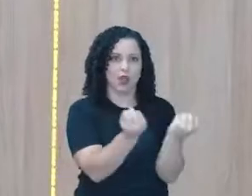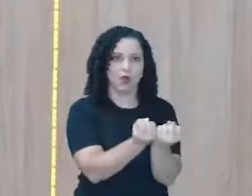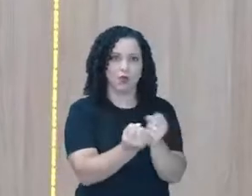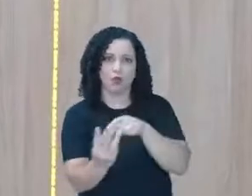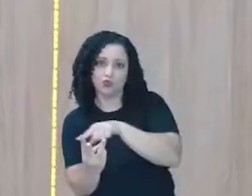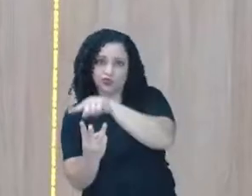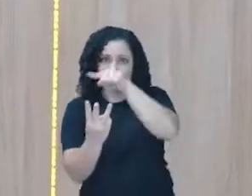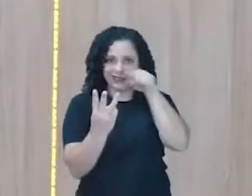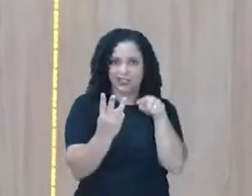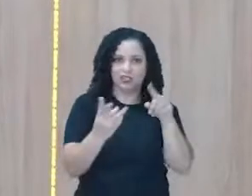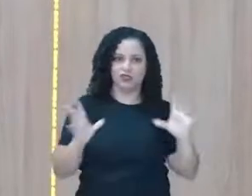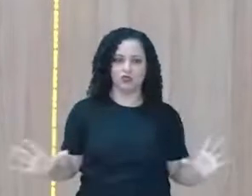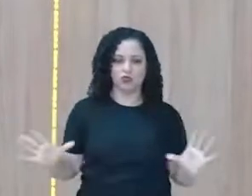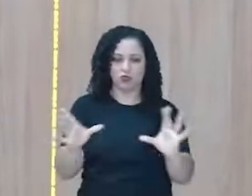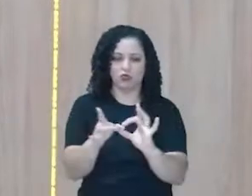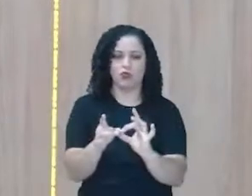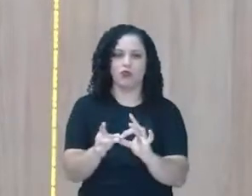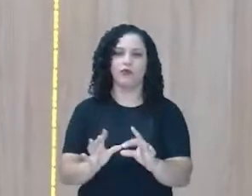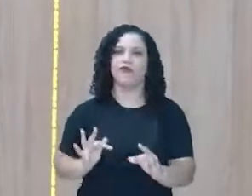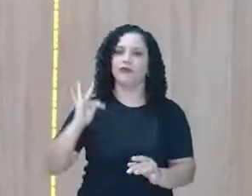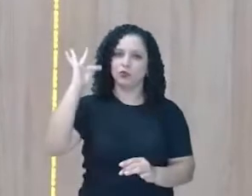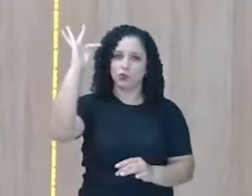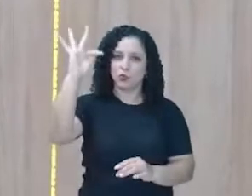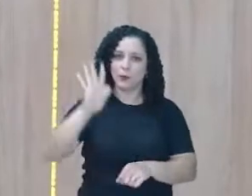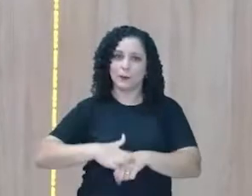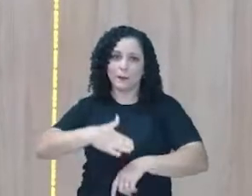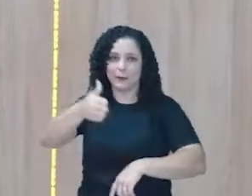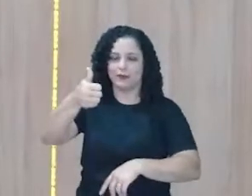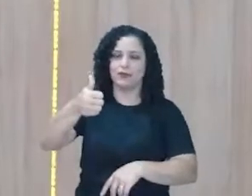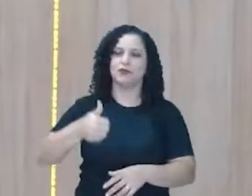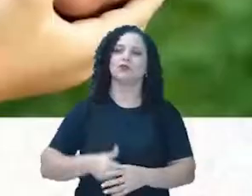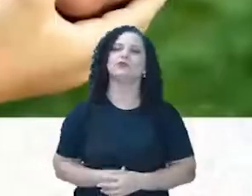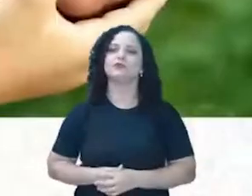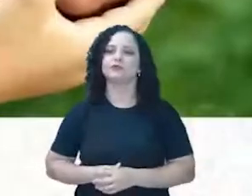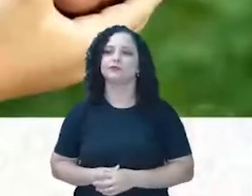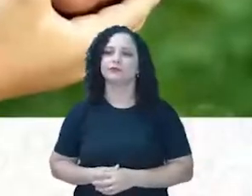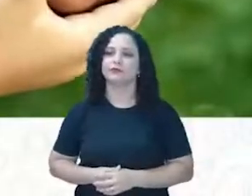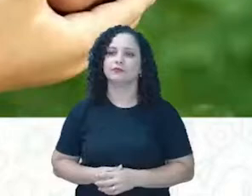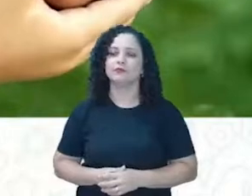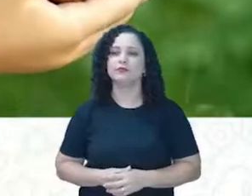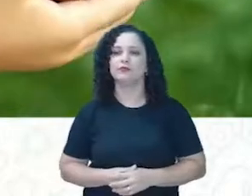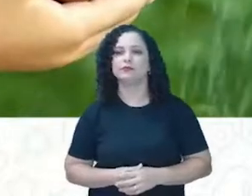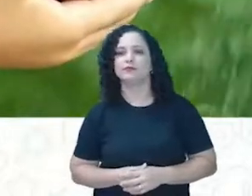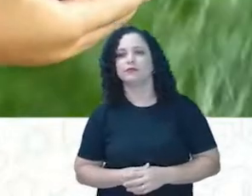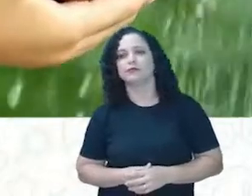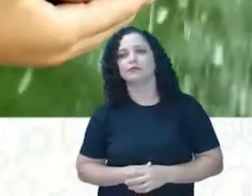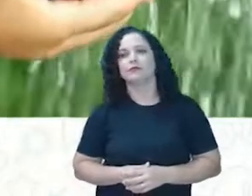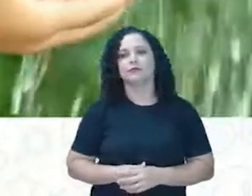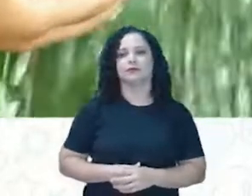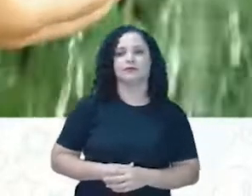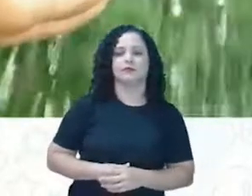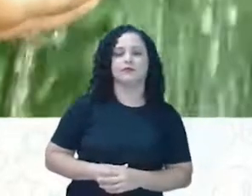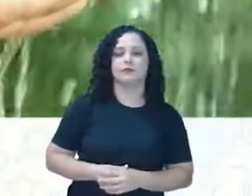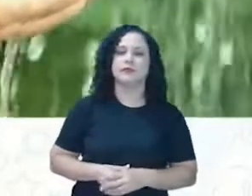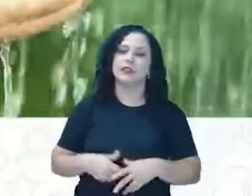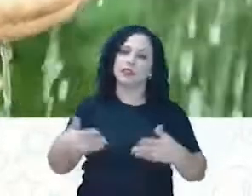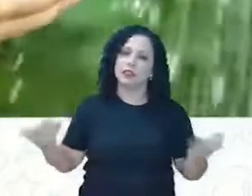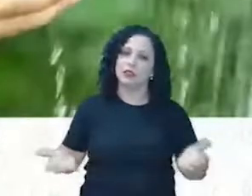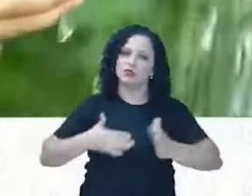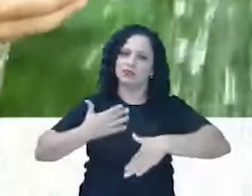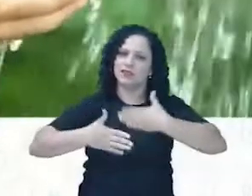gente realmente possa ter um futuro mais próspero, certo? Bom, o alcance desse modelo